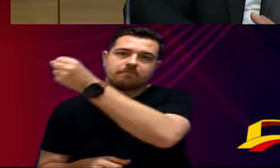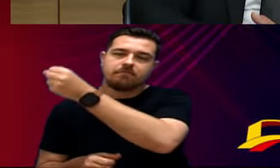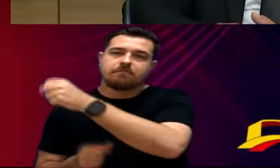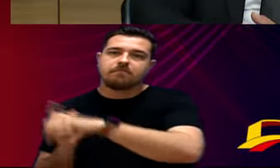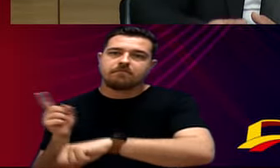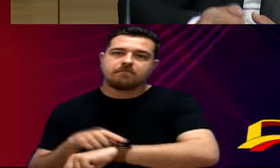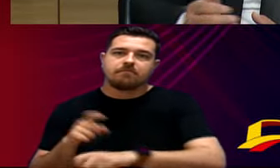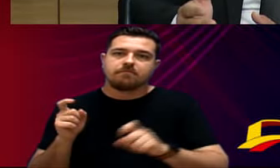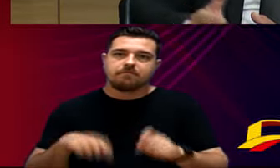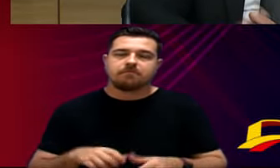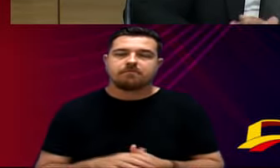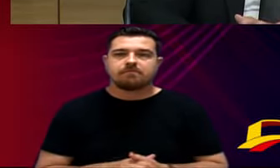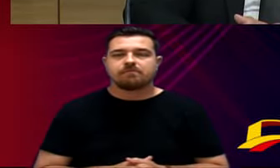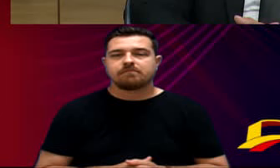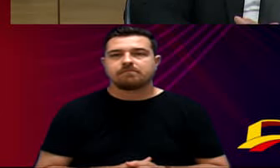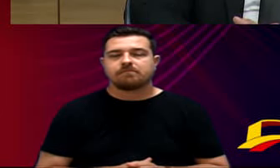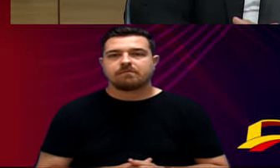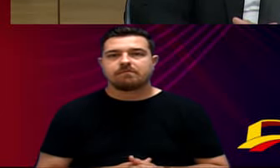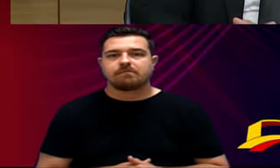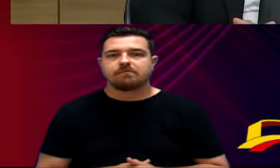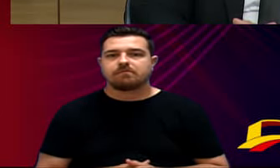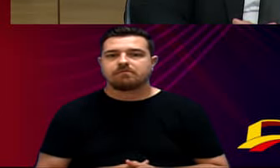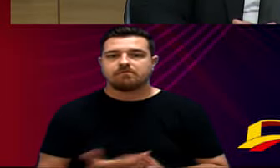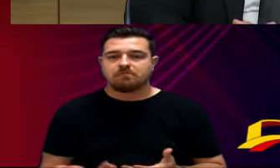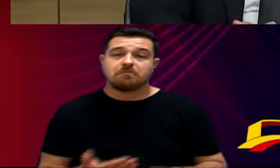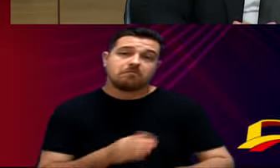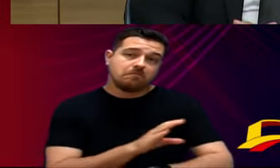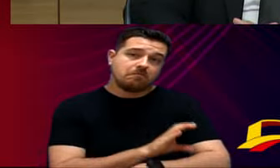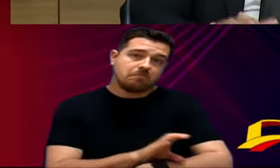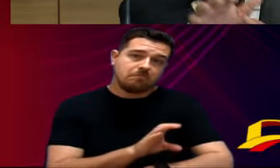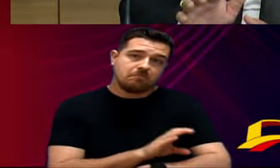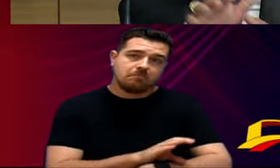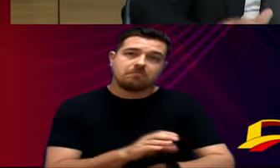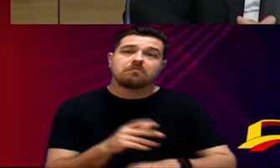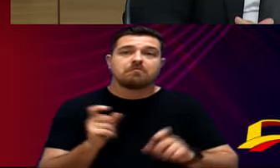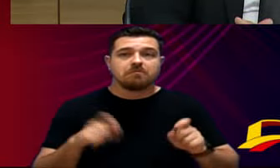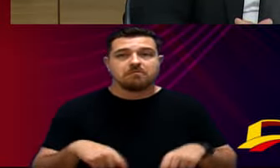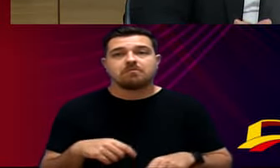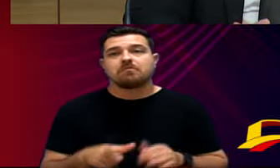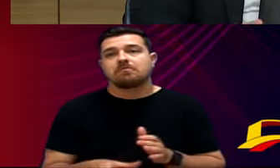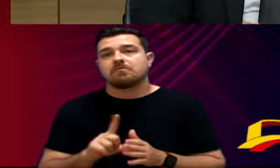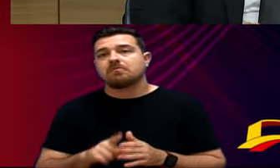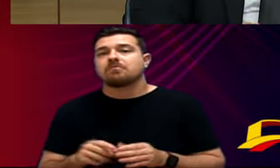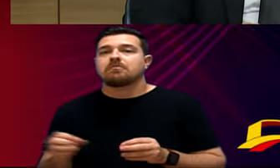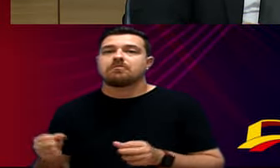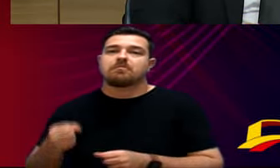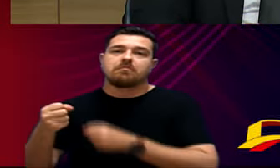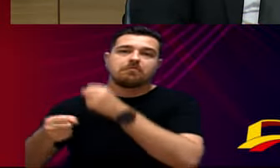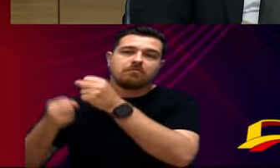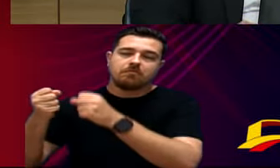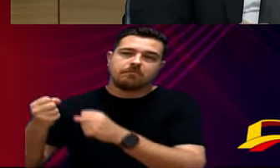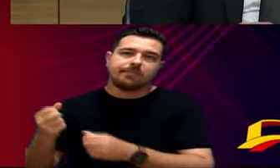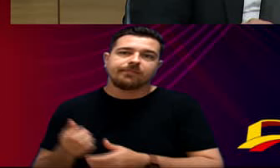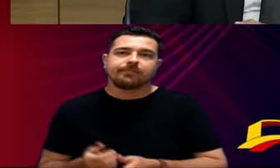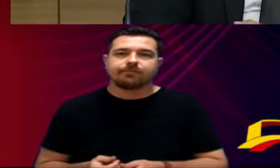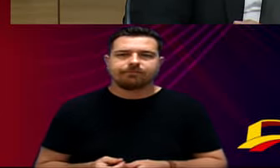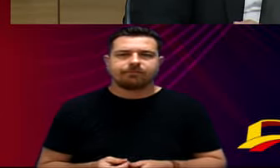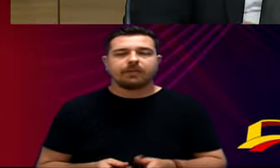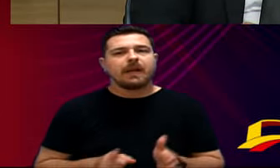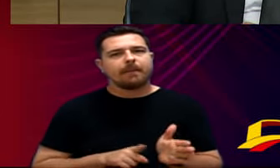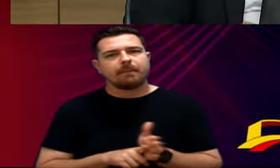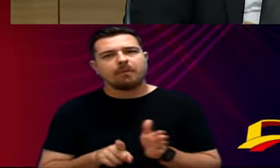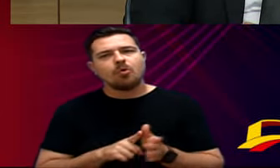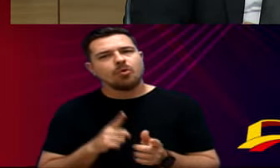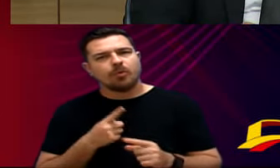guardas civis mediante ali uma Escola Preparatória né dentro ali da da carreira sabe porque eu digo isso secretário